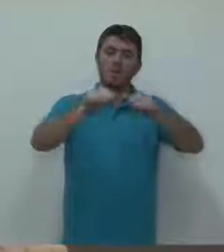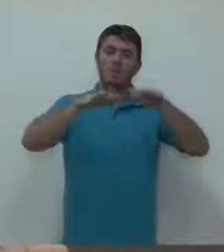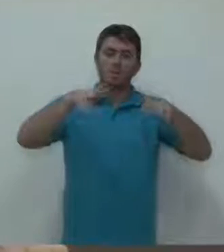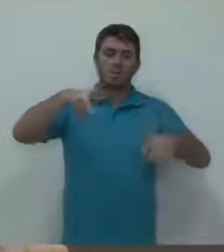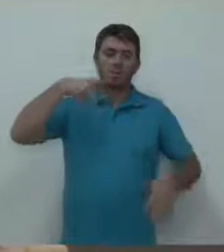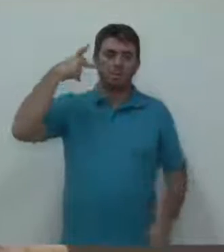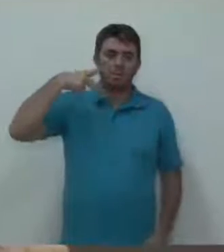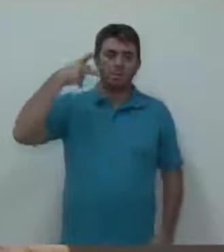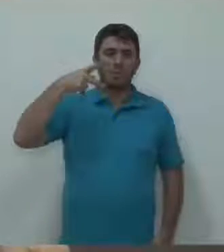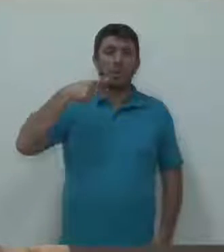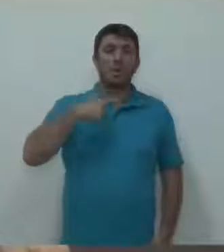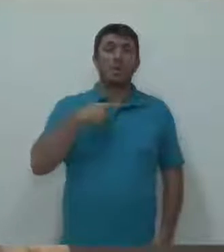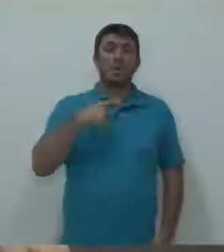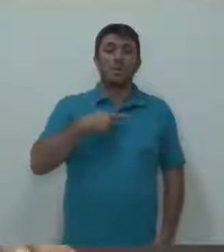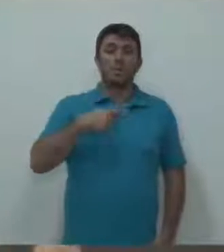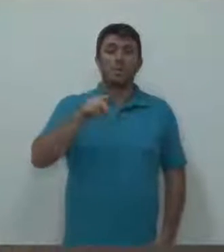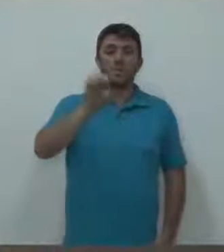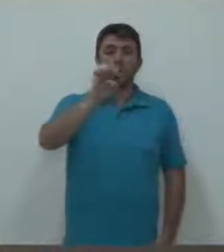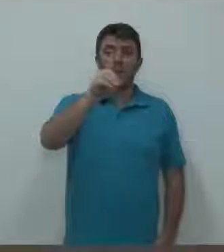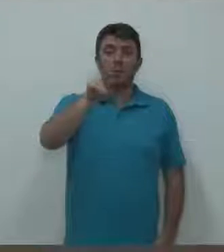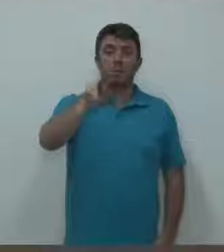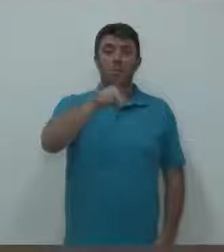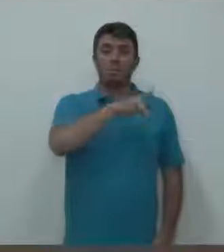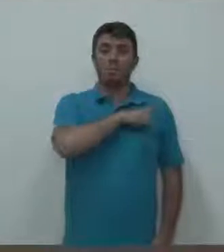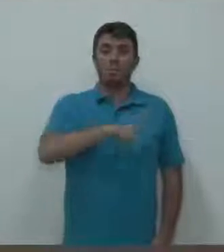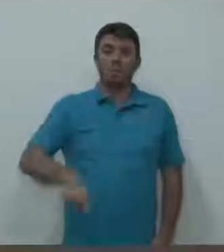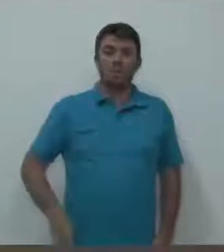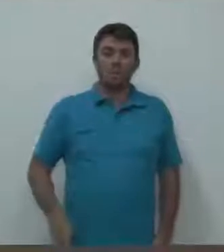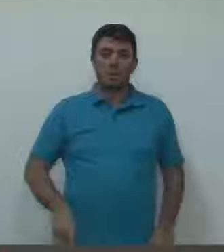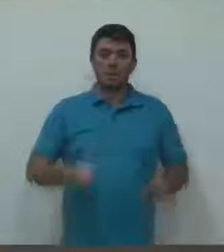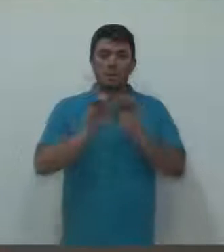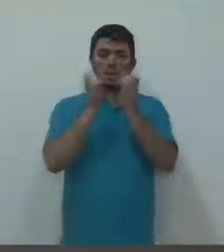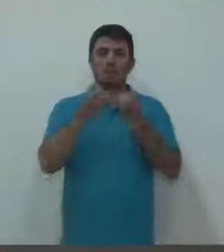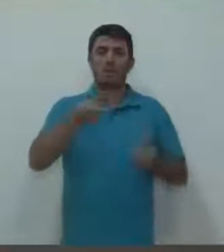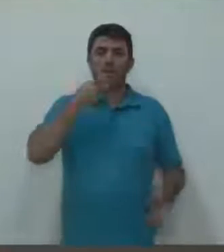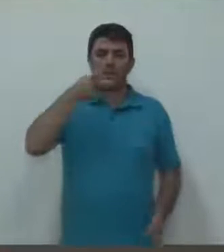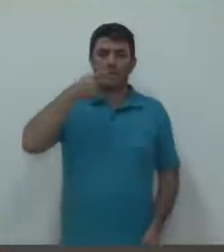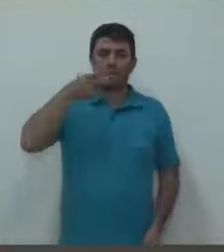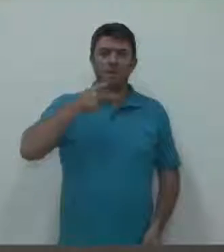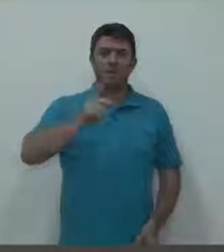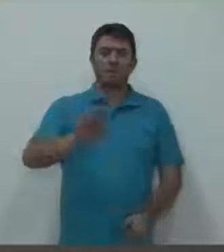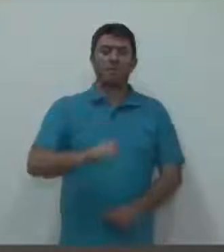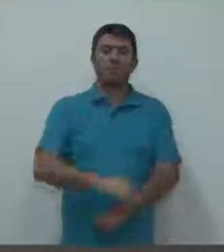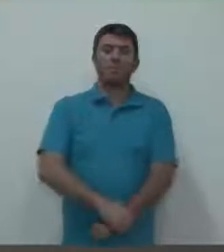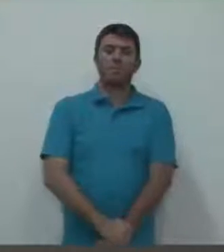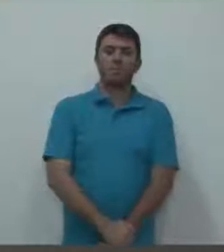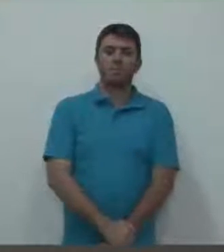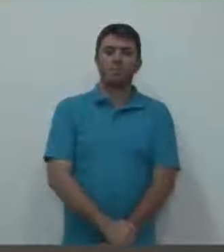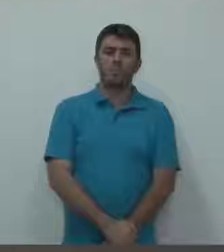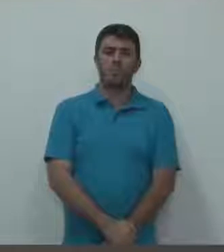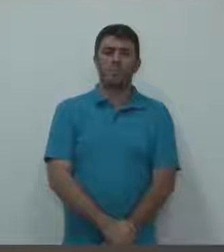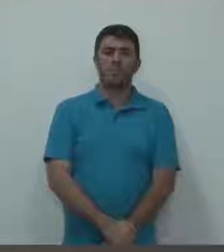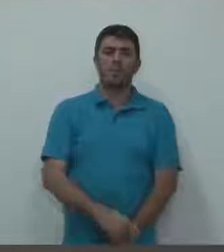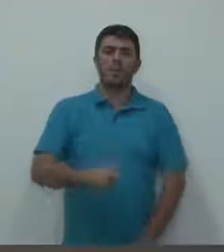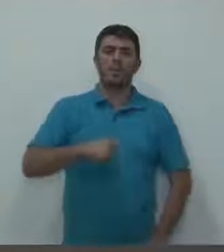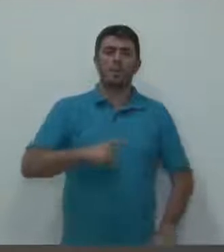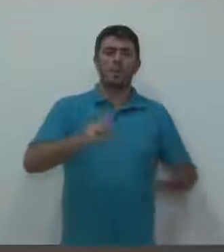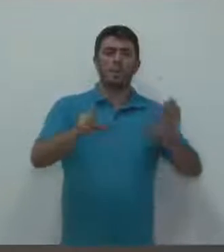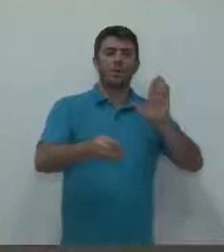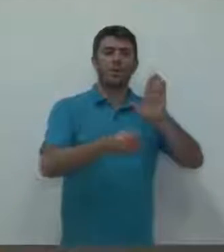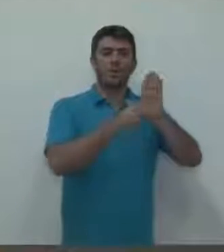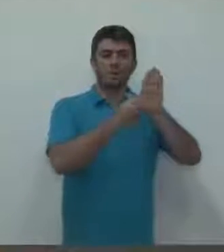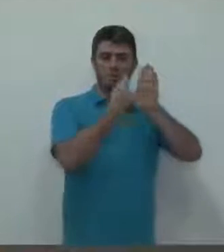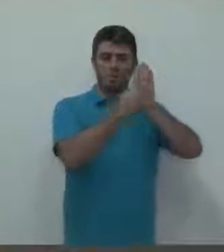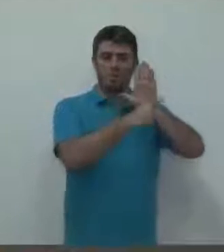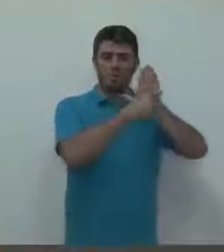peço desculpas aos senhores, mas ela funciona assim. Vamos lá, nós temos uma emenda supressiva desse trecho